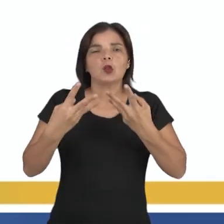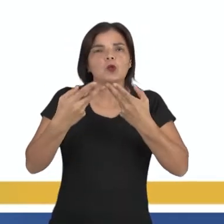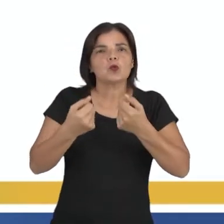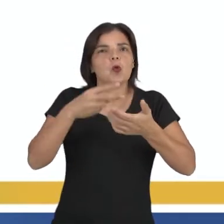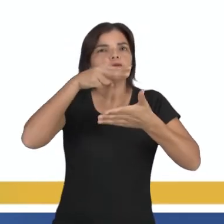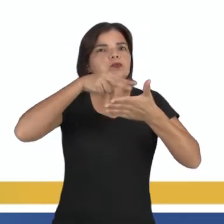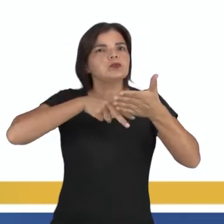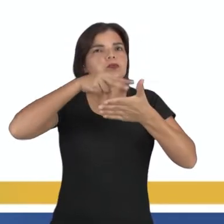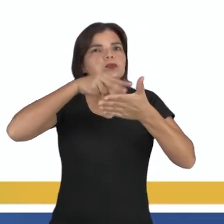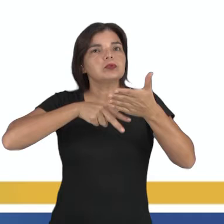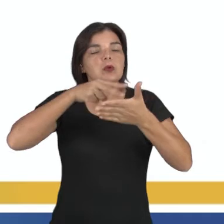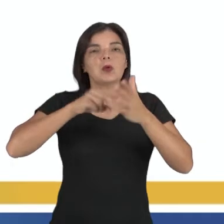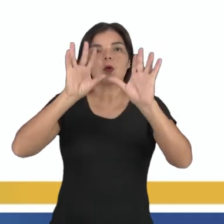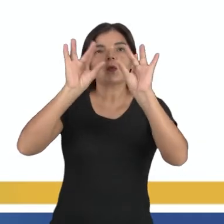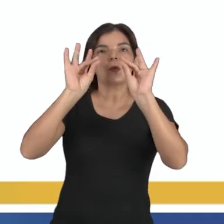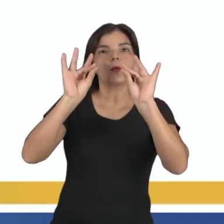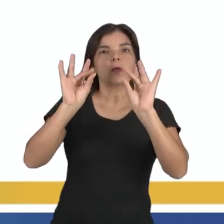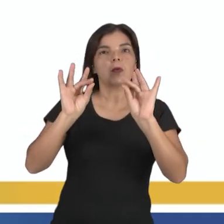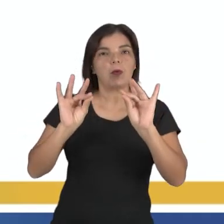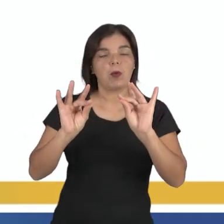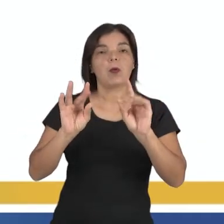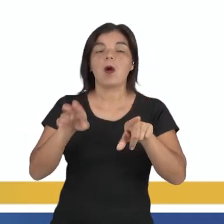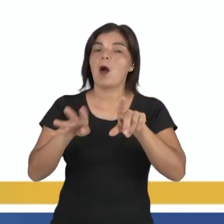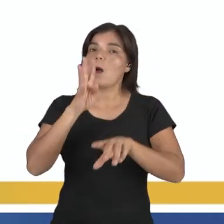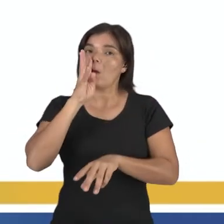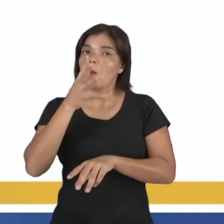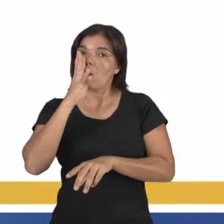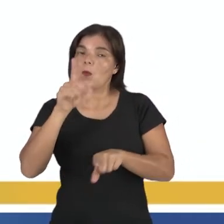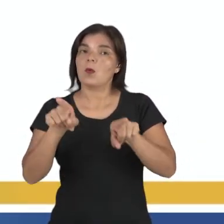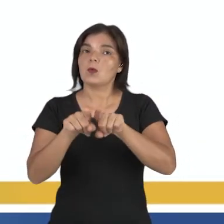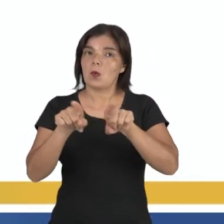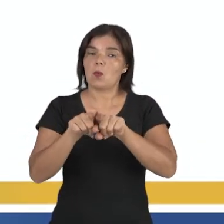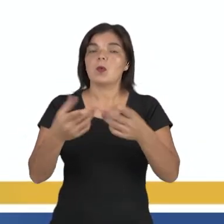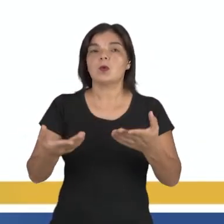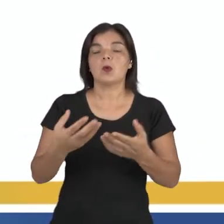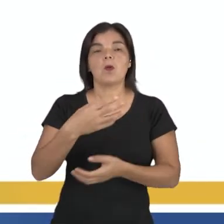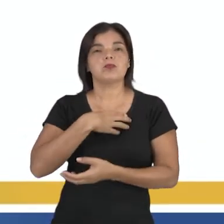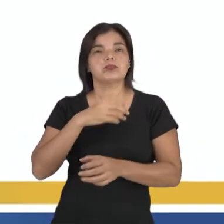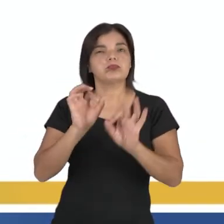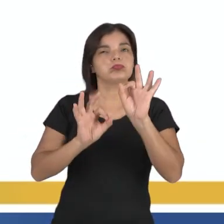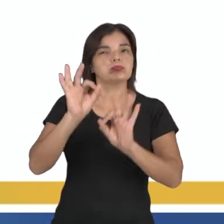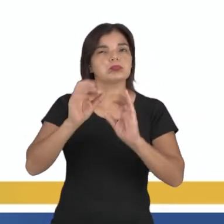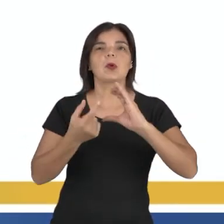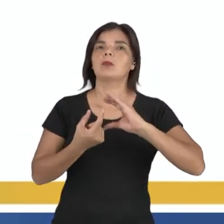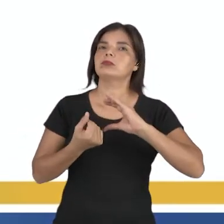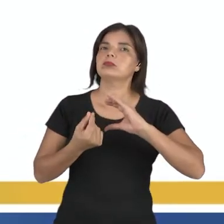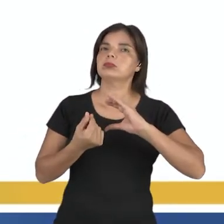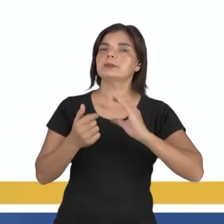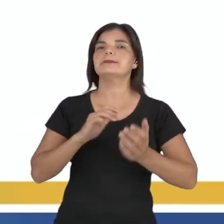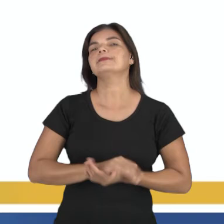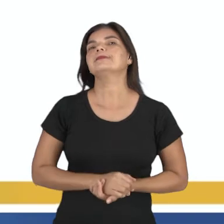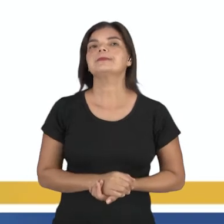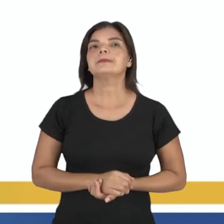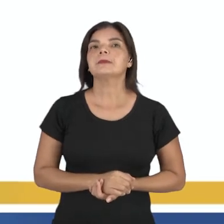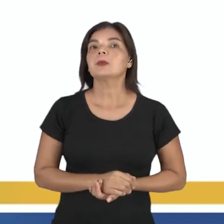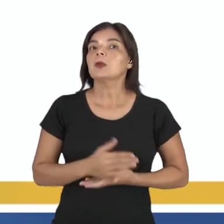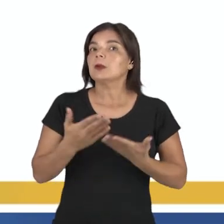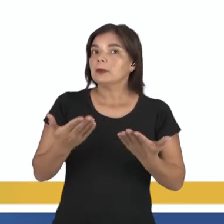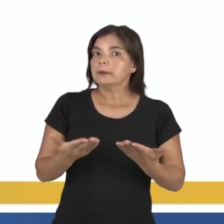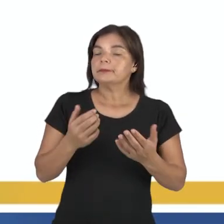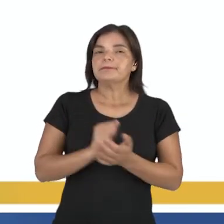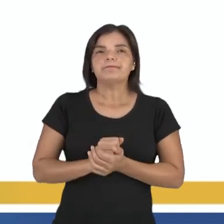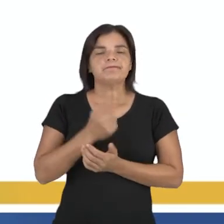uma leitura, toda uma análise muito crítica no que diz respeito ao atual modo de produção capitalista.